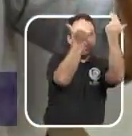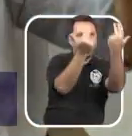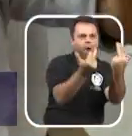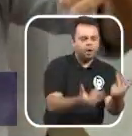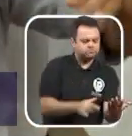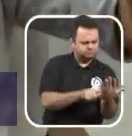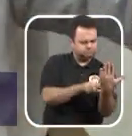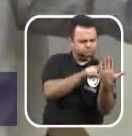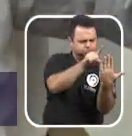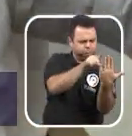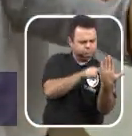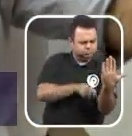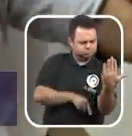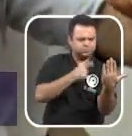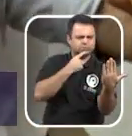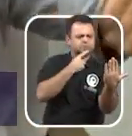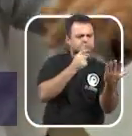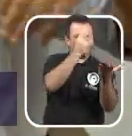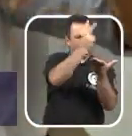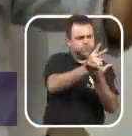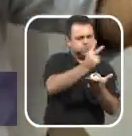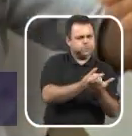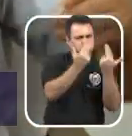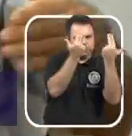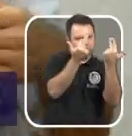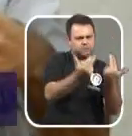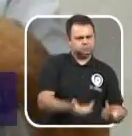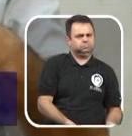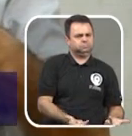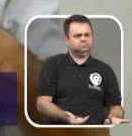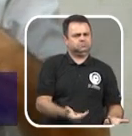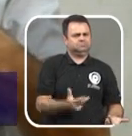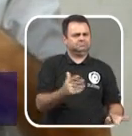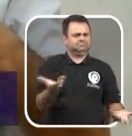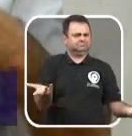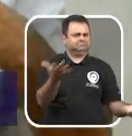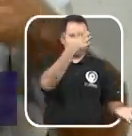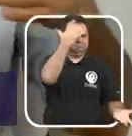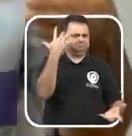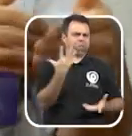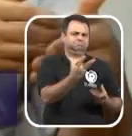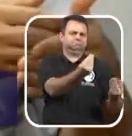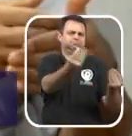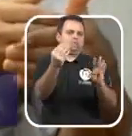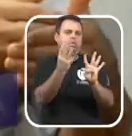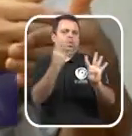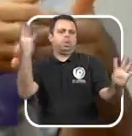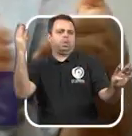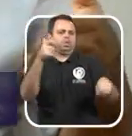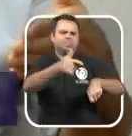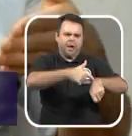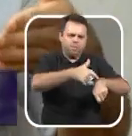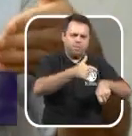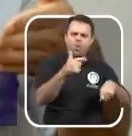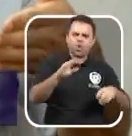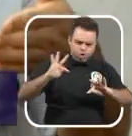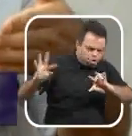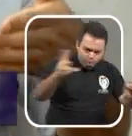de ponto, um lugar de ponto em que centenas de trabalhadores, dezenas, vão bater o ponto, é impossível todos baterem no